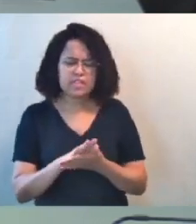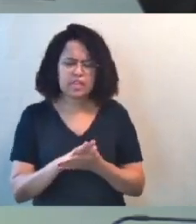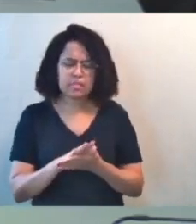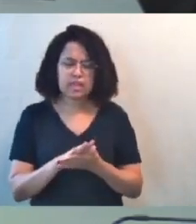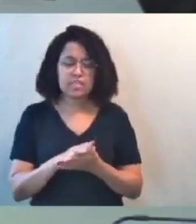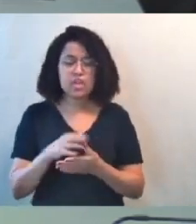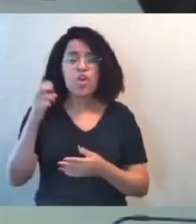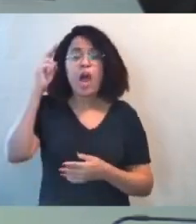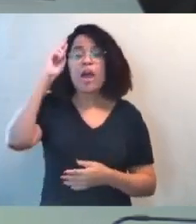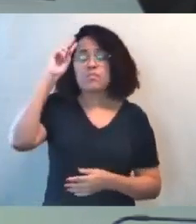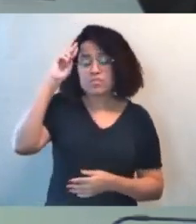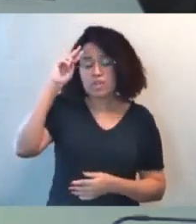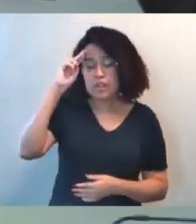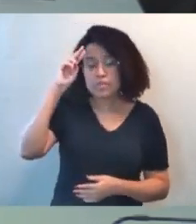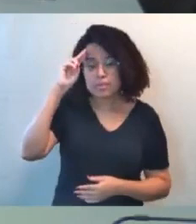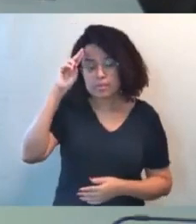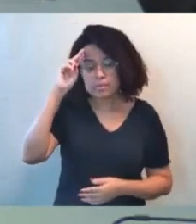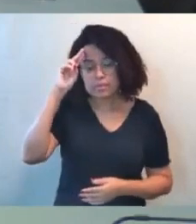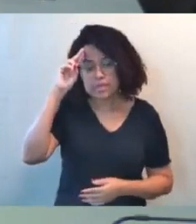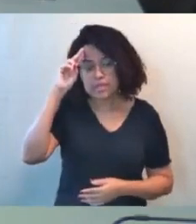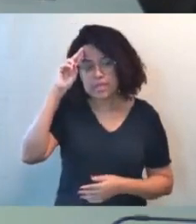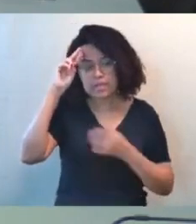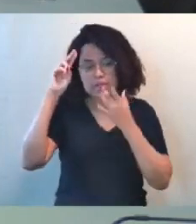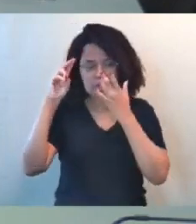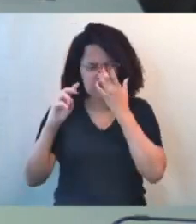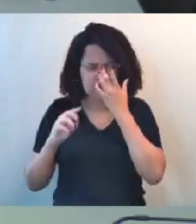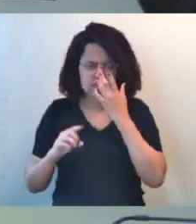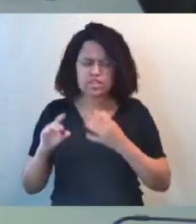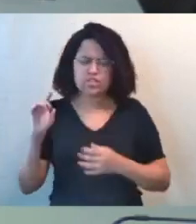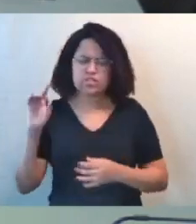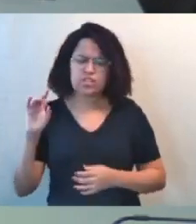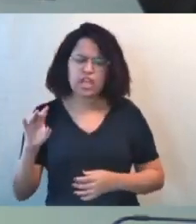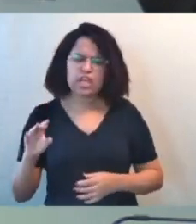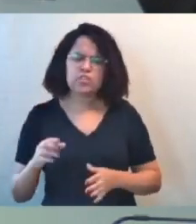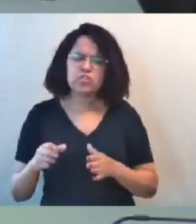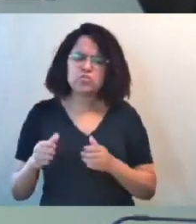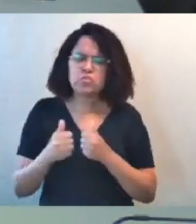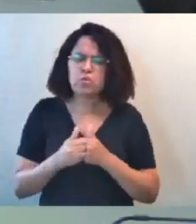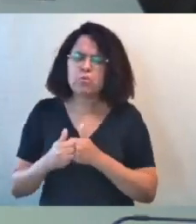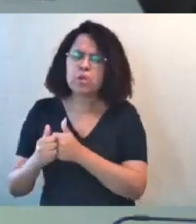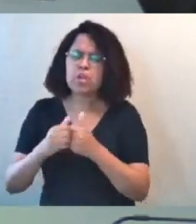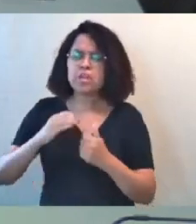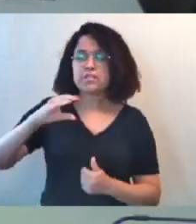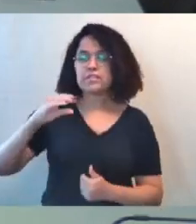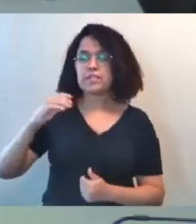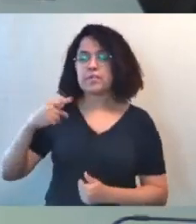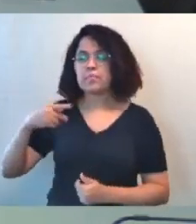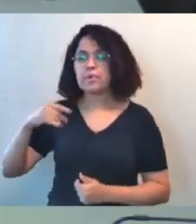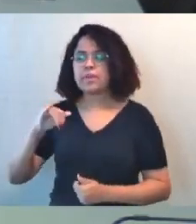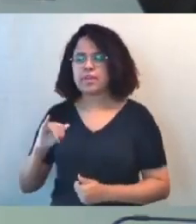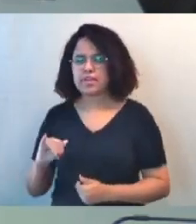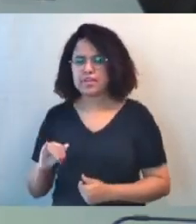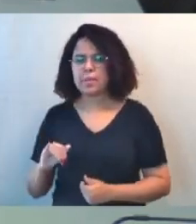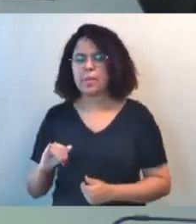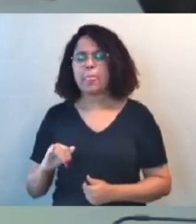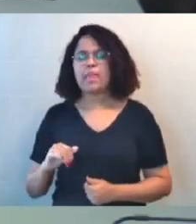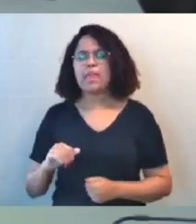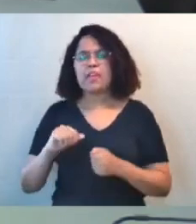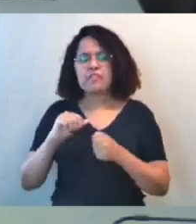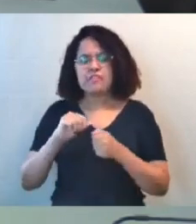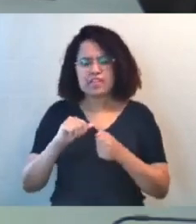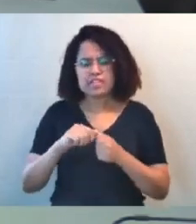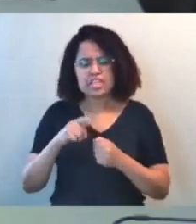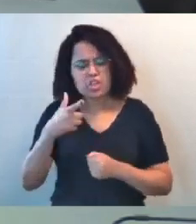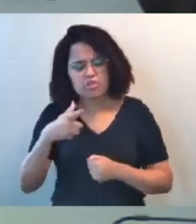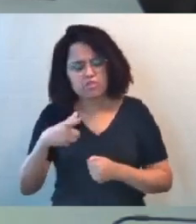aqui, já que está todo mundo acompanhando a nossa CPI, né, nós gostaríamos de refazer o convite aqui, né, que,